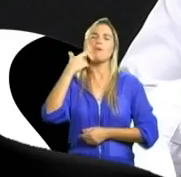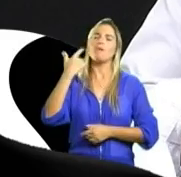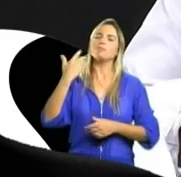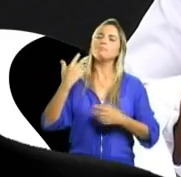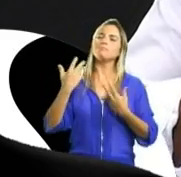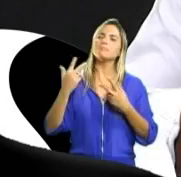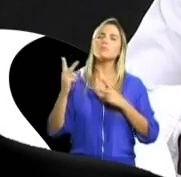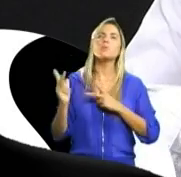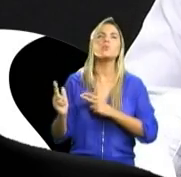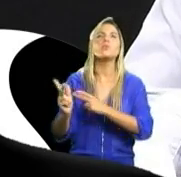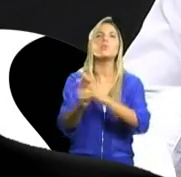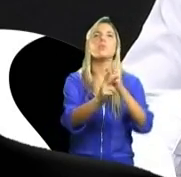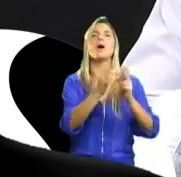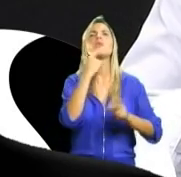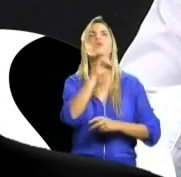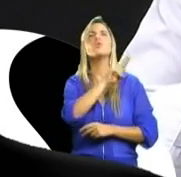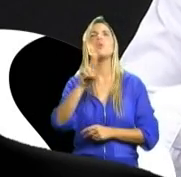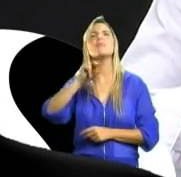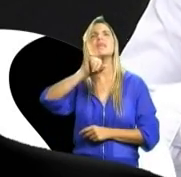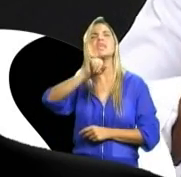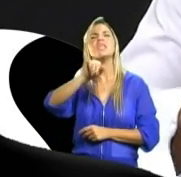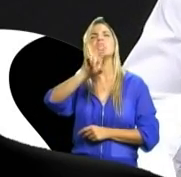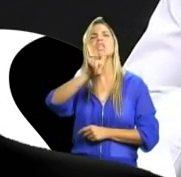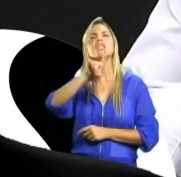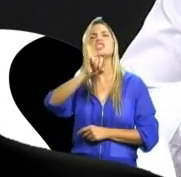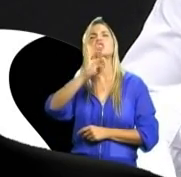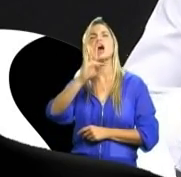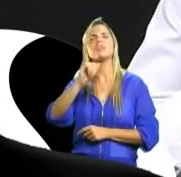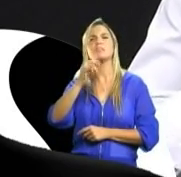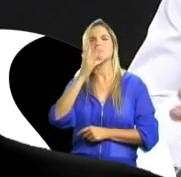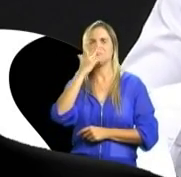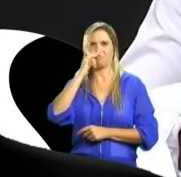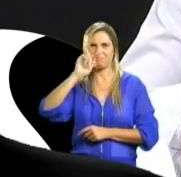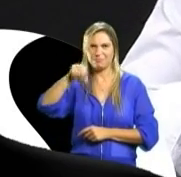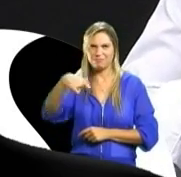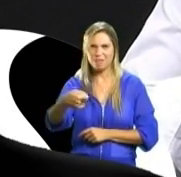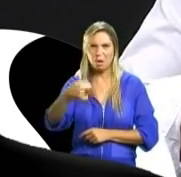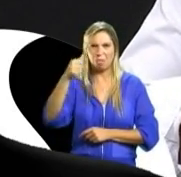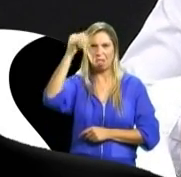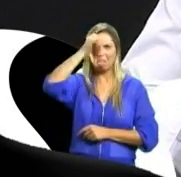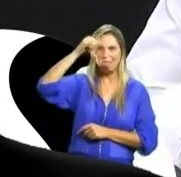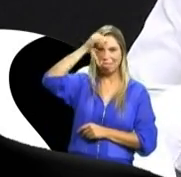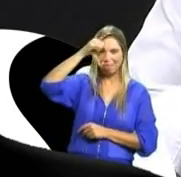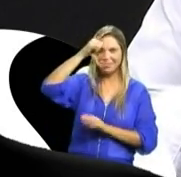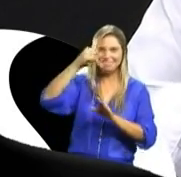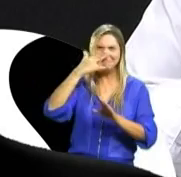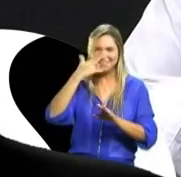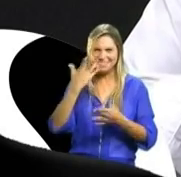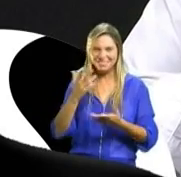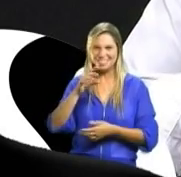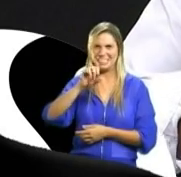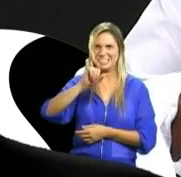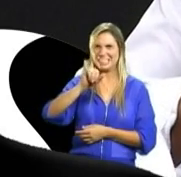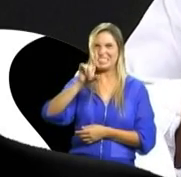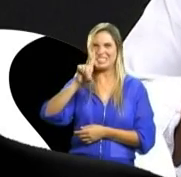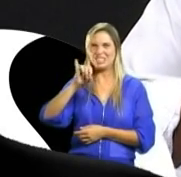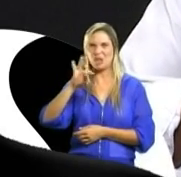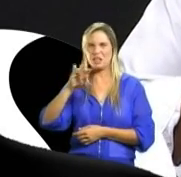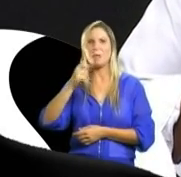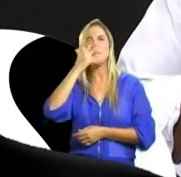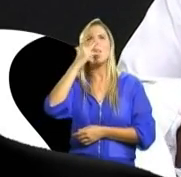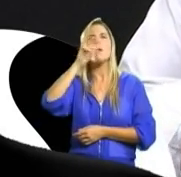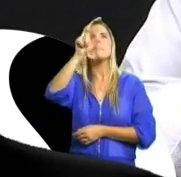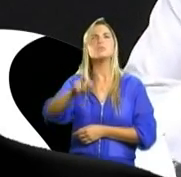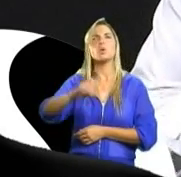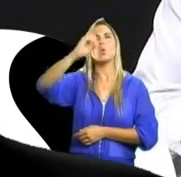A gente pega também a palavra idiota, né, e traduzindo a palavra idiota aí dentro da sua construção linguística, seria alienação.